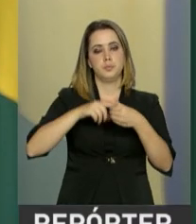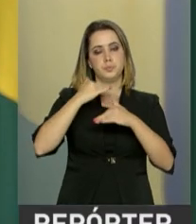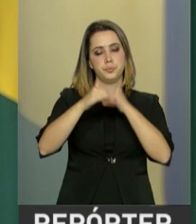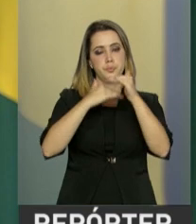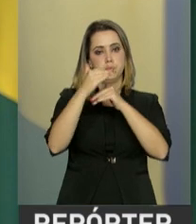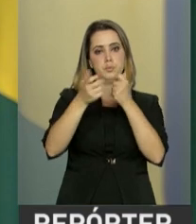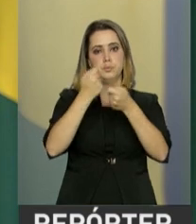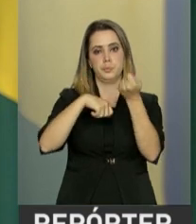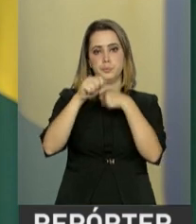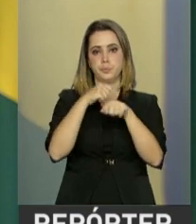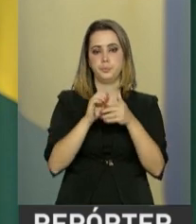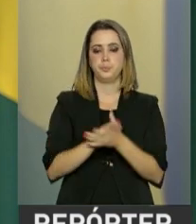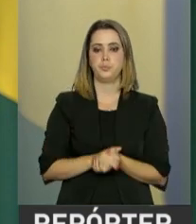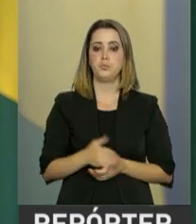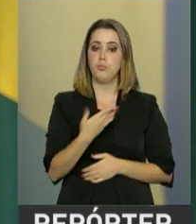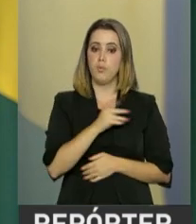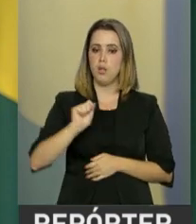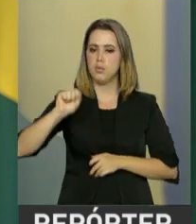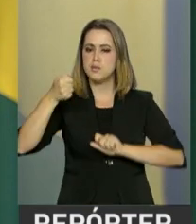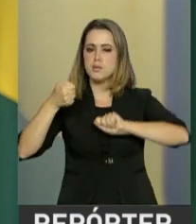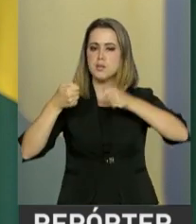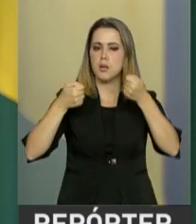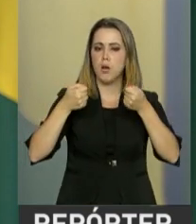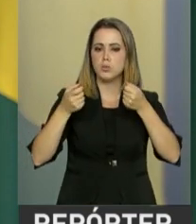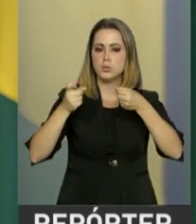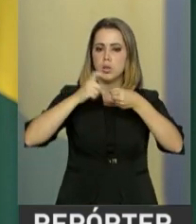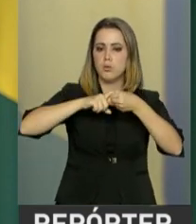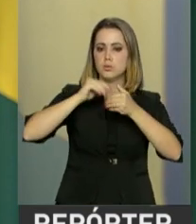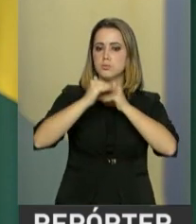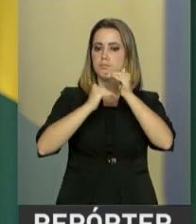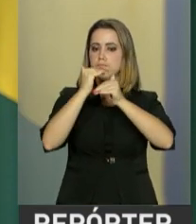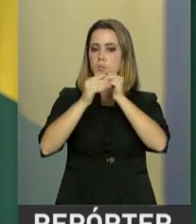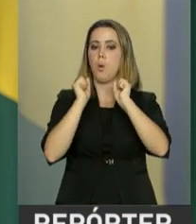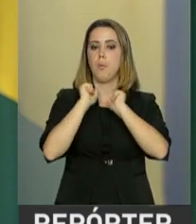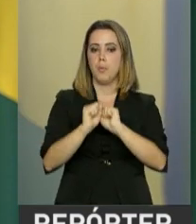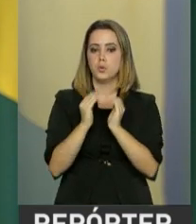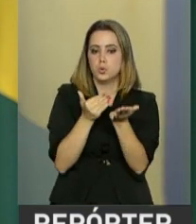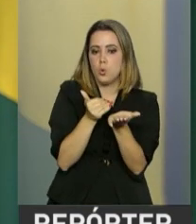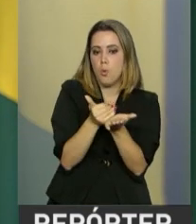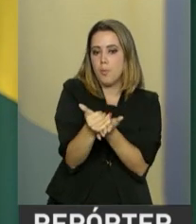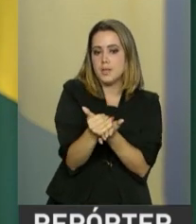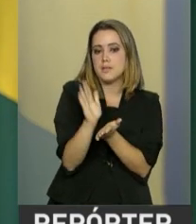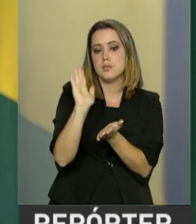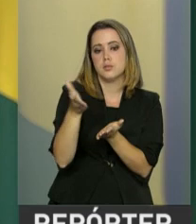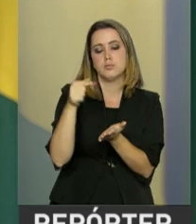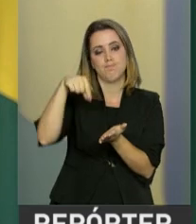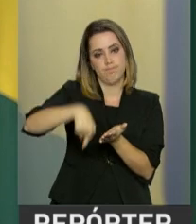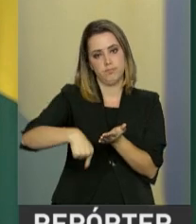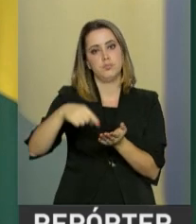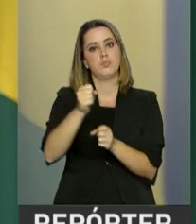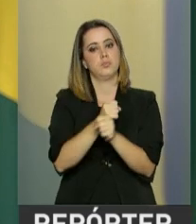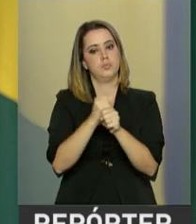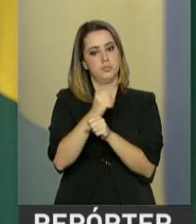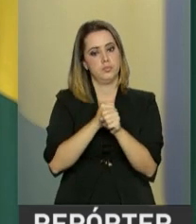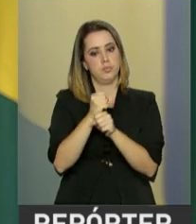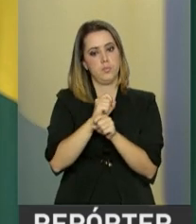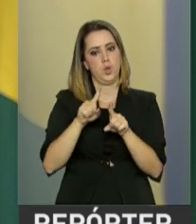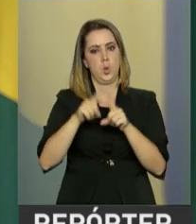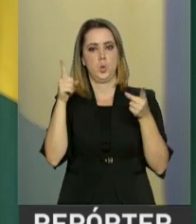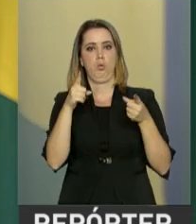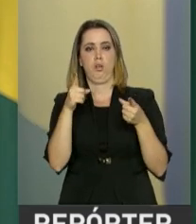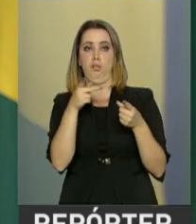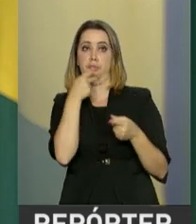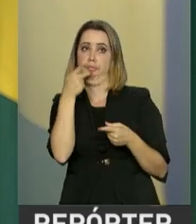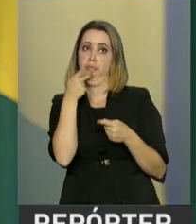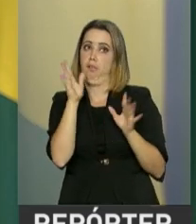Há sinais, portanto, de que o crescimento econômico pode voltar já no começo deste ano. Não quero ser